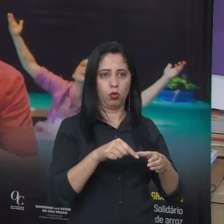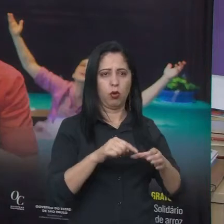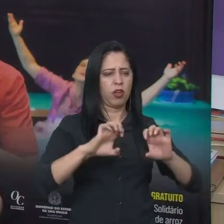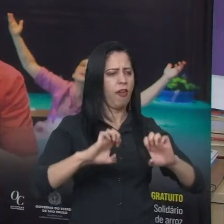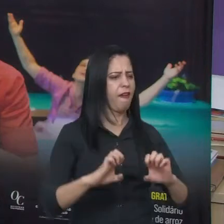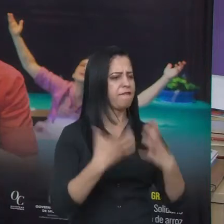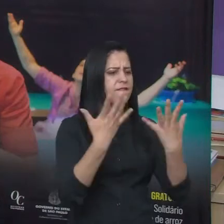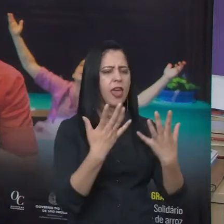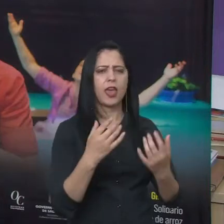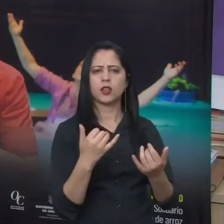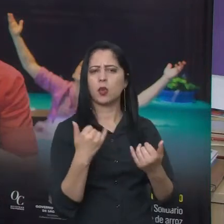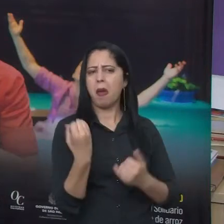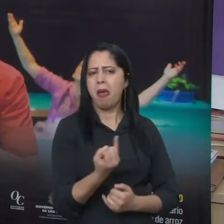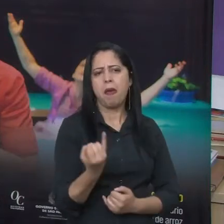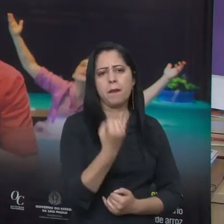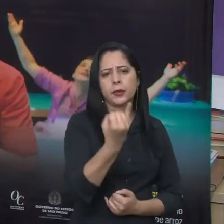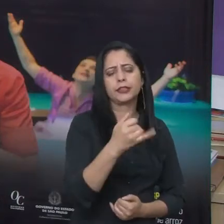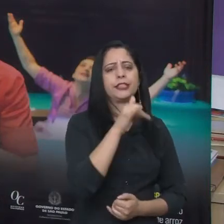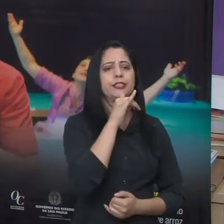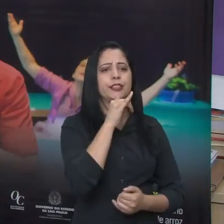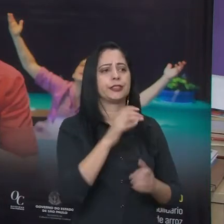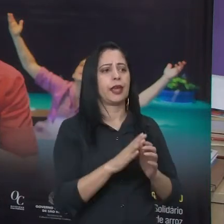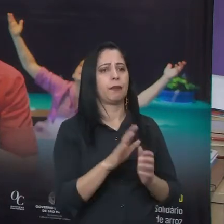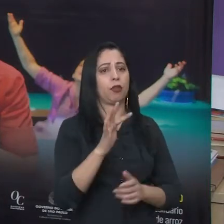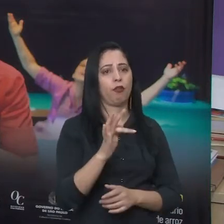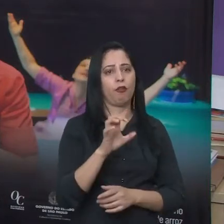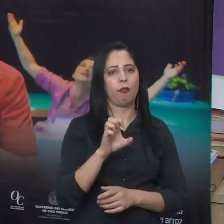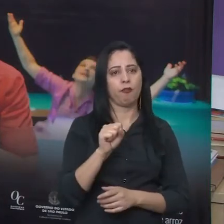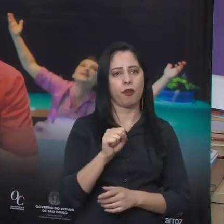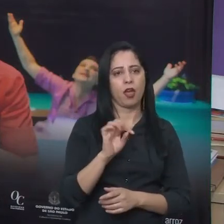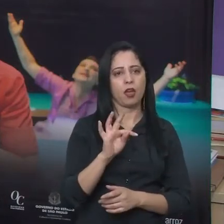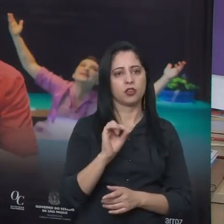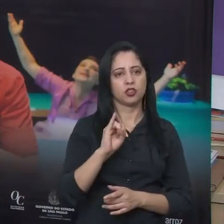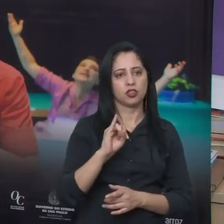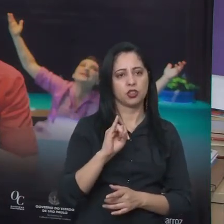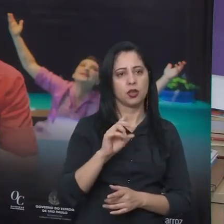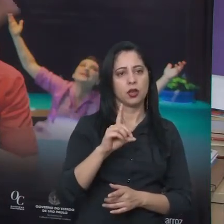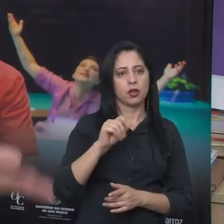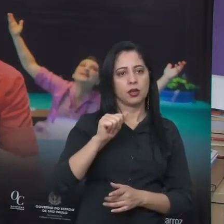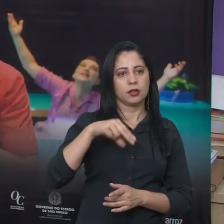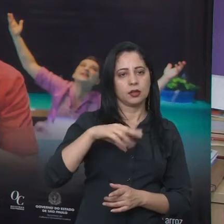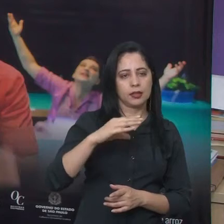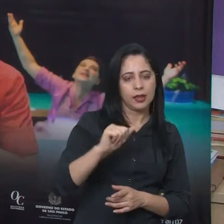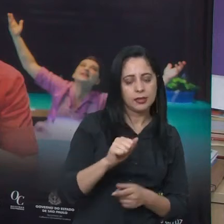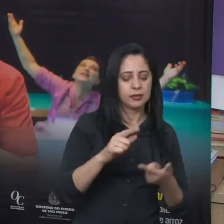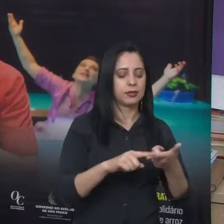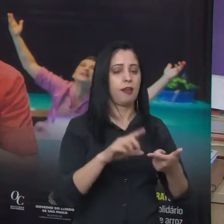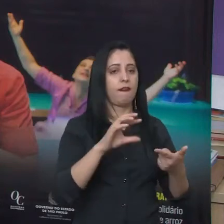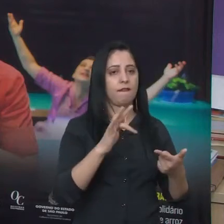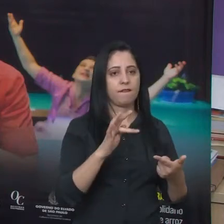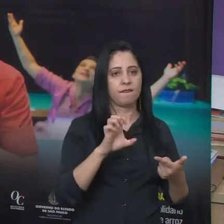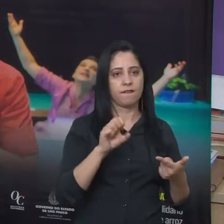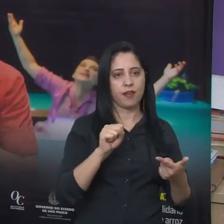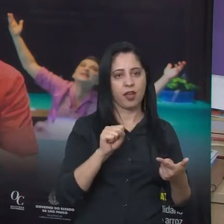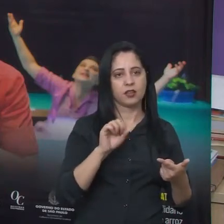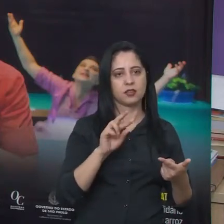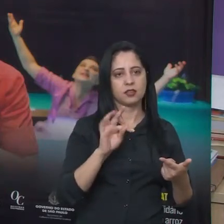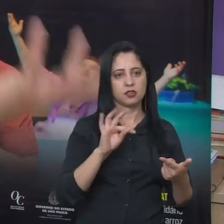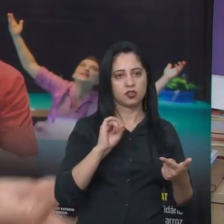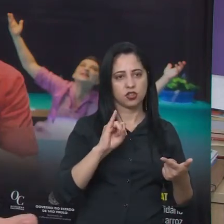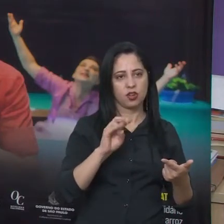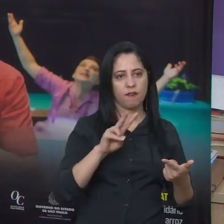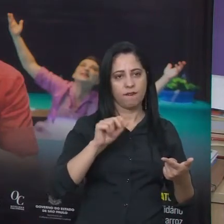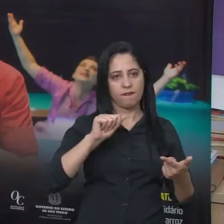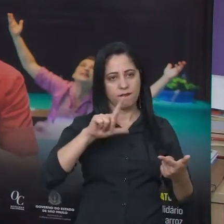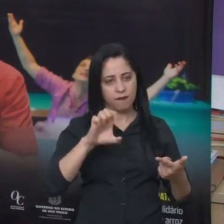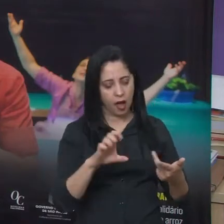vários festivais importantes dentro da cidade, como o Festidança, que aconteceu no primeiro semestre, o Festivale, agora no segundo semestre,